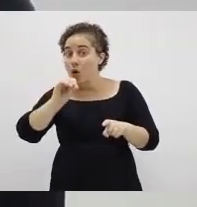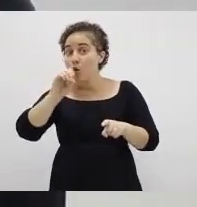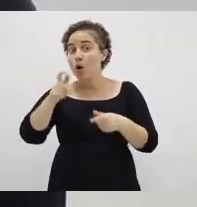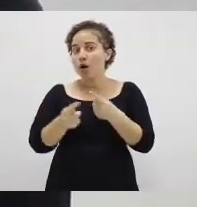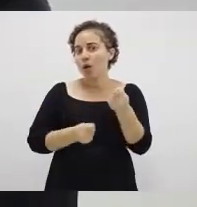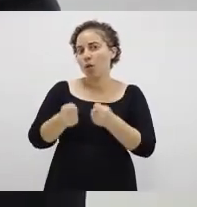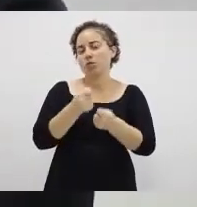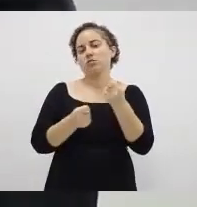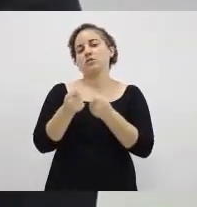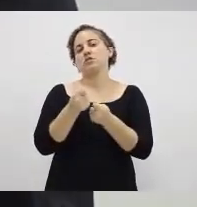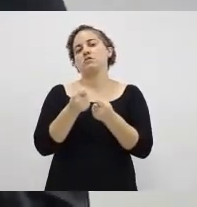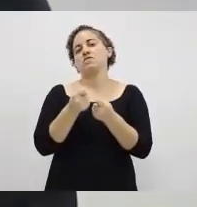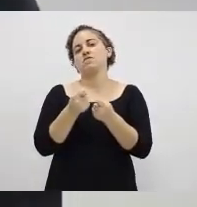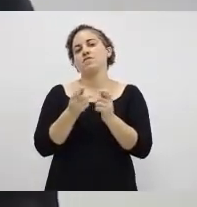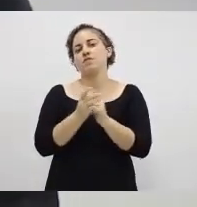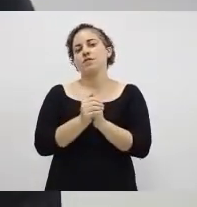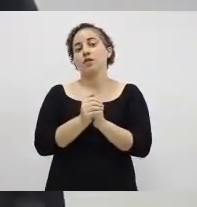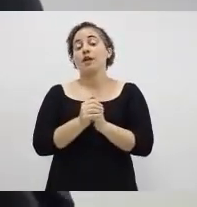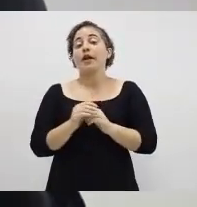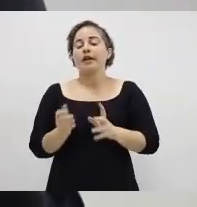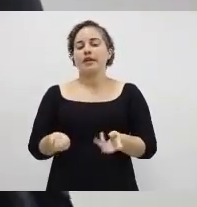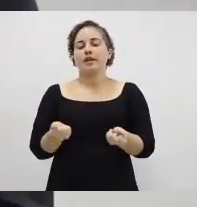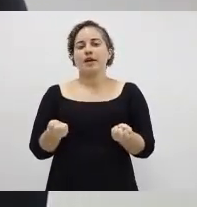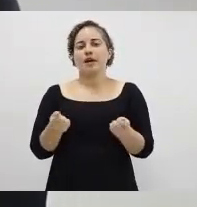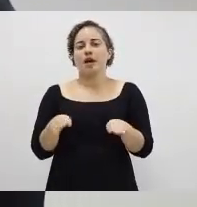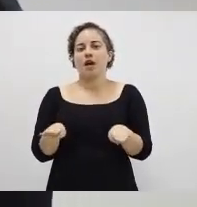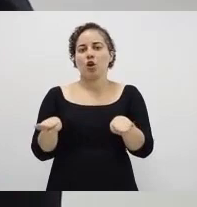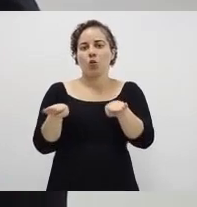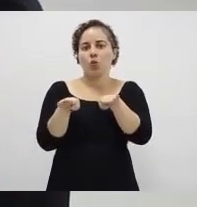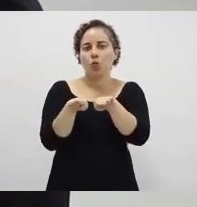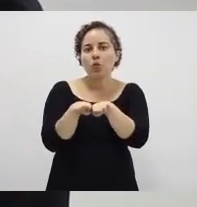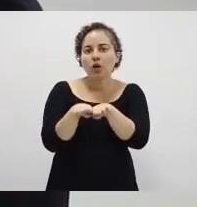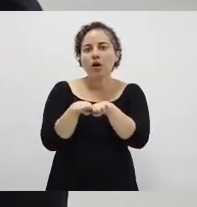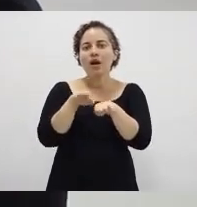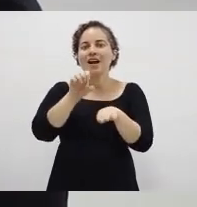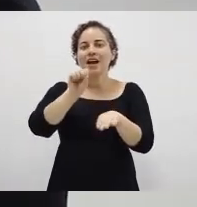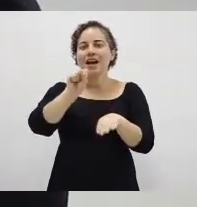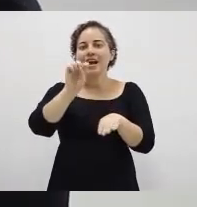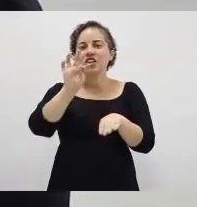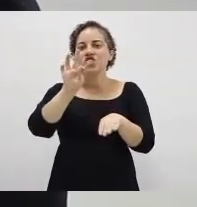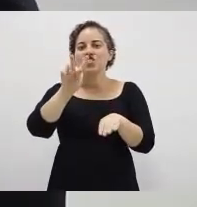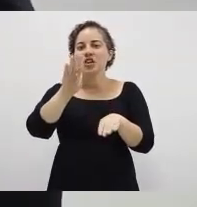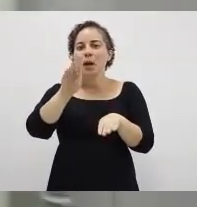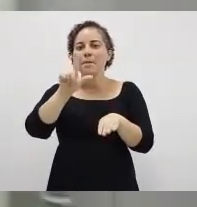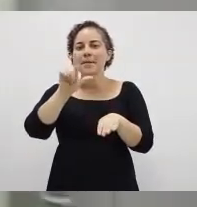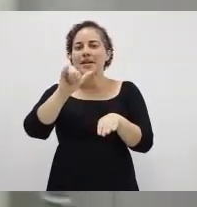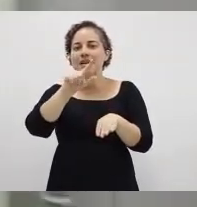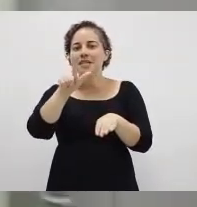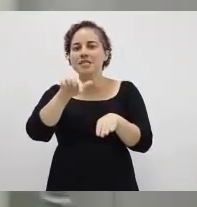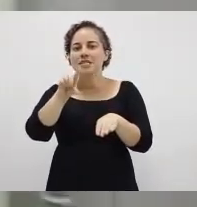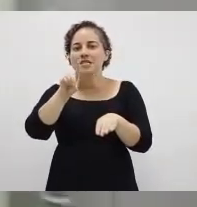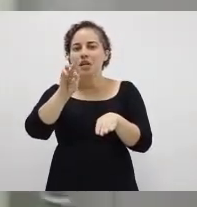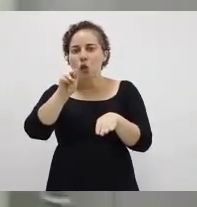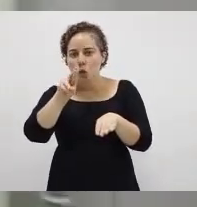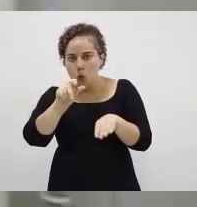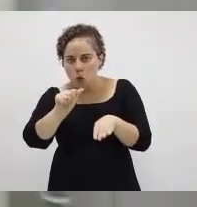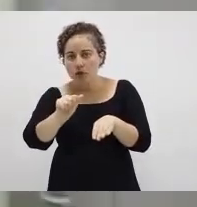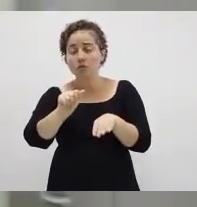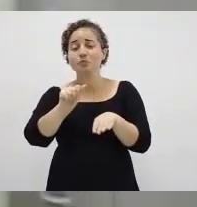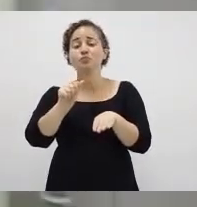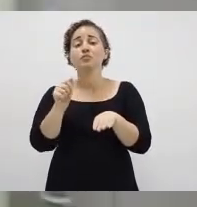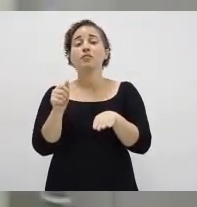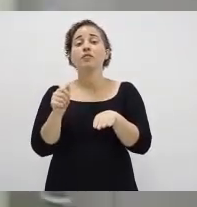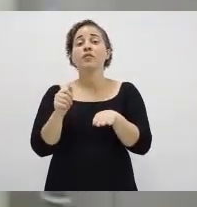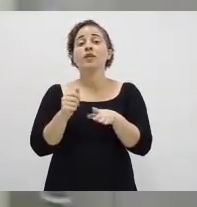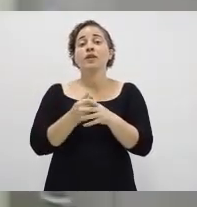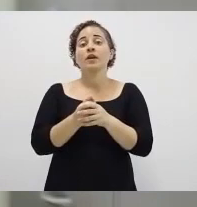são essas? A função estabilizadora e a função reguladora. Como é que